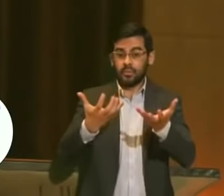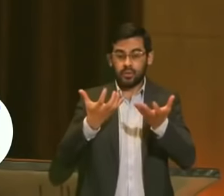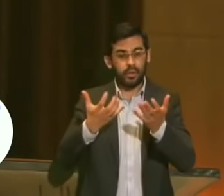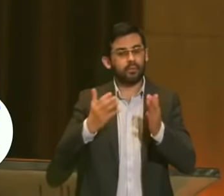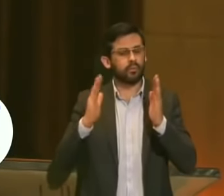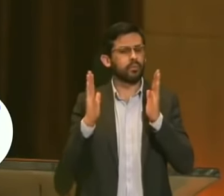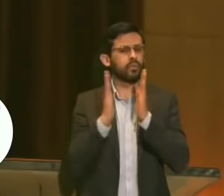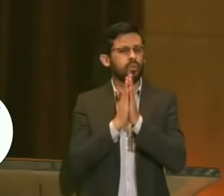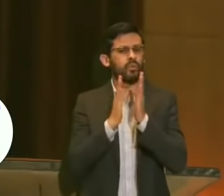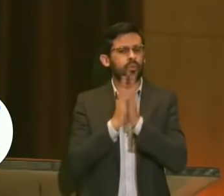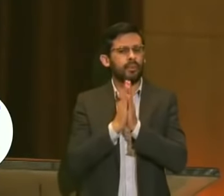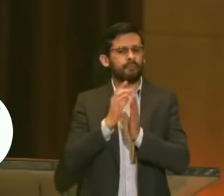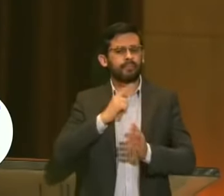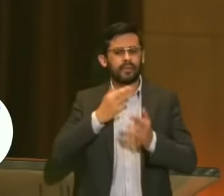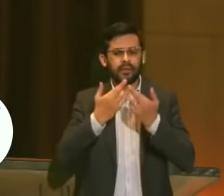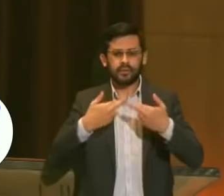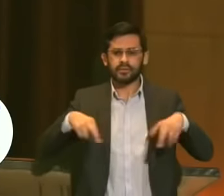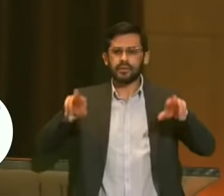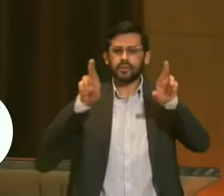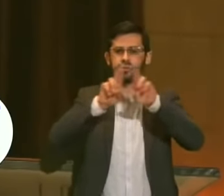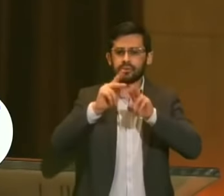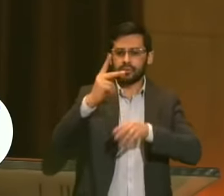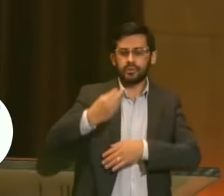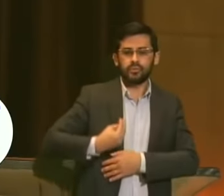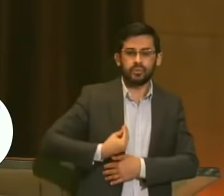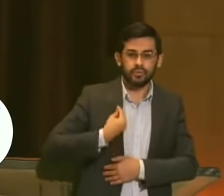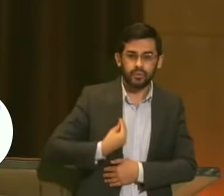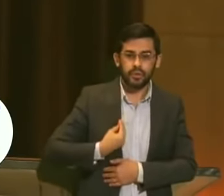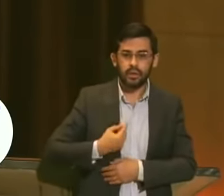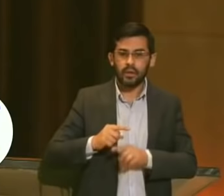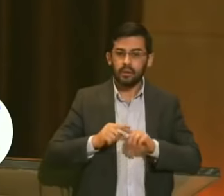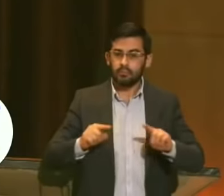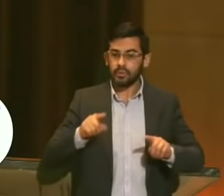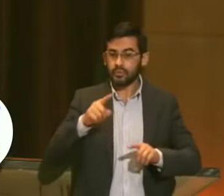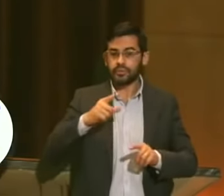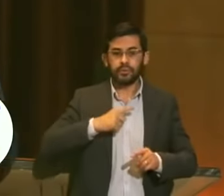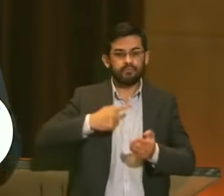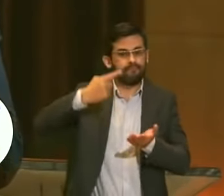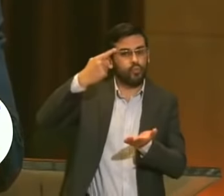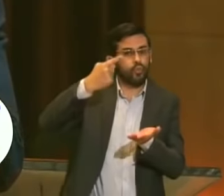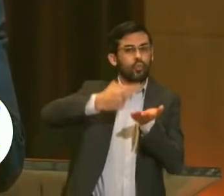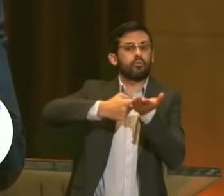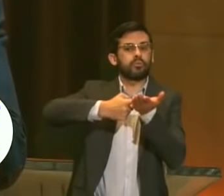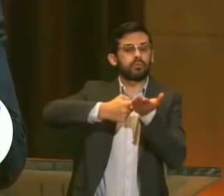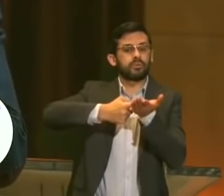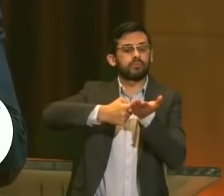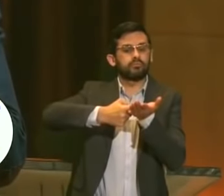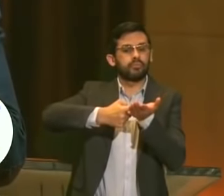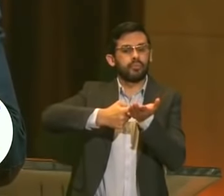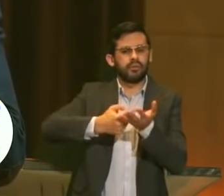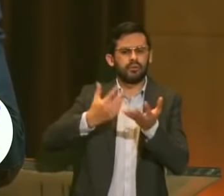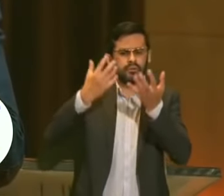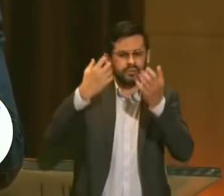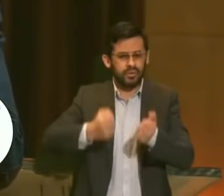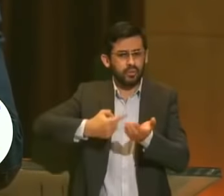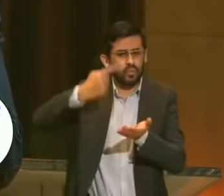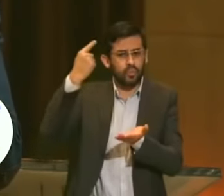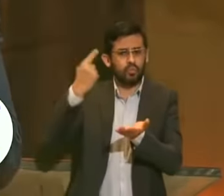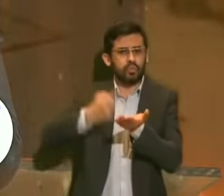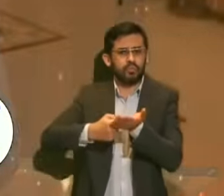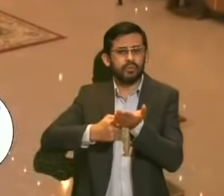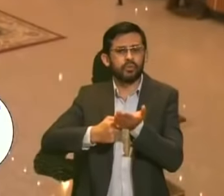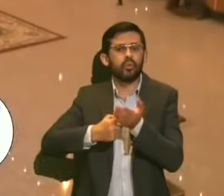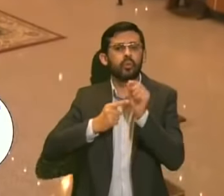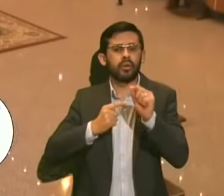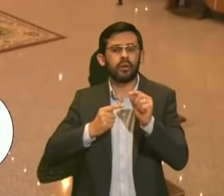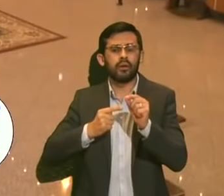haja restauração na sua vida. Mas eu queria que você se comprometesse a deixar a